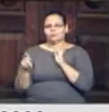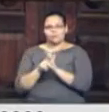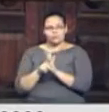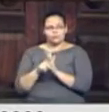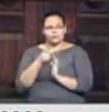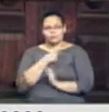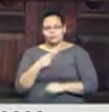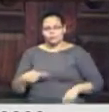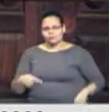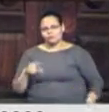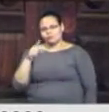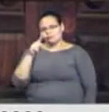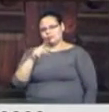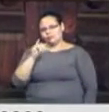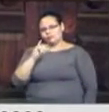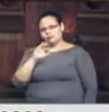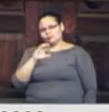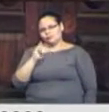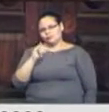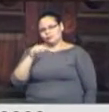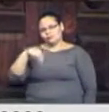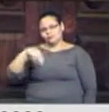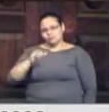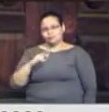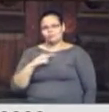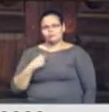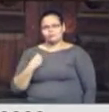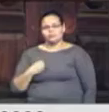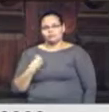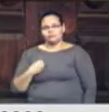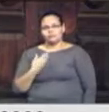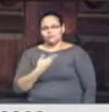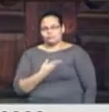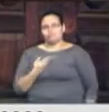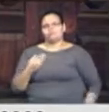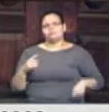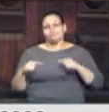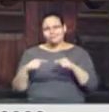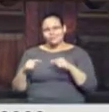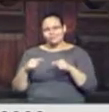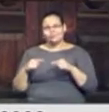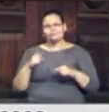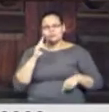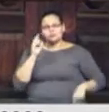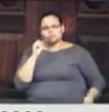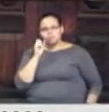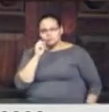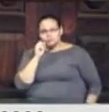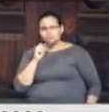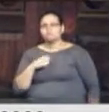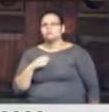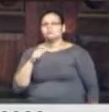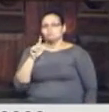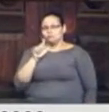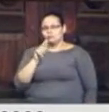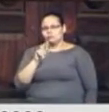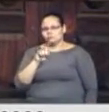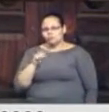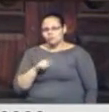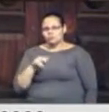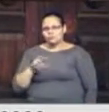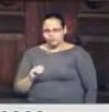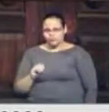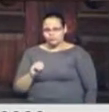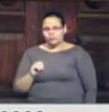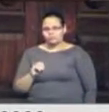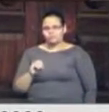presidente Pisciani, que estava presidindo a sessão, ouvindo os argumentos do deputado Luiz Paulo, que votou dessa maneira, e